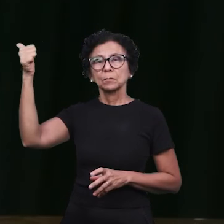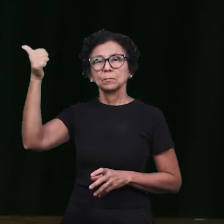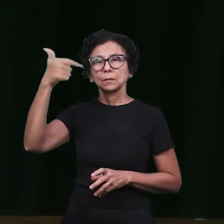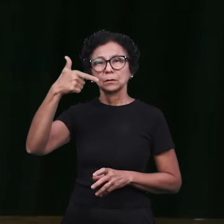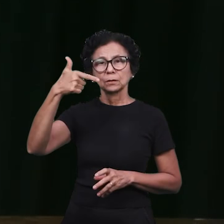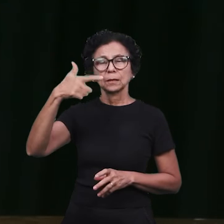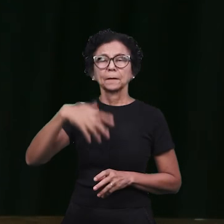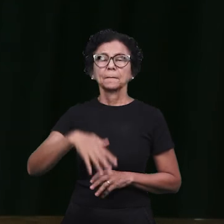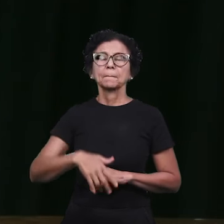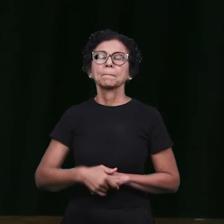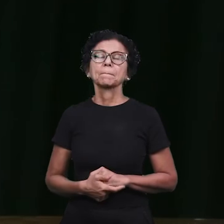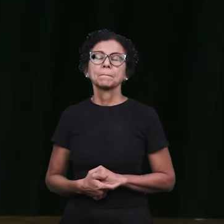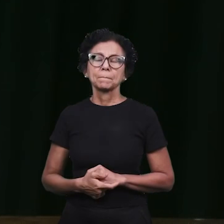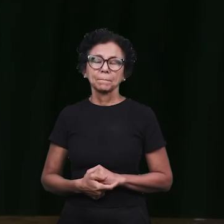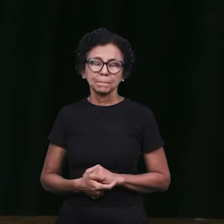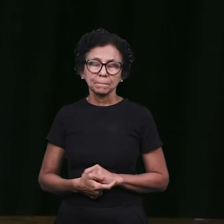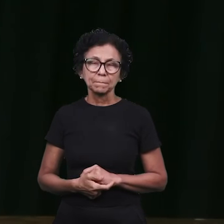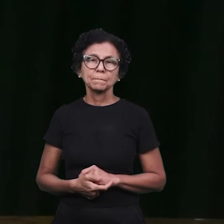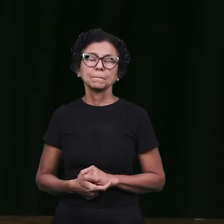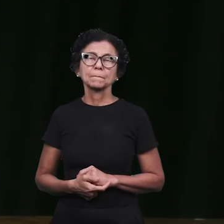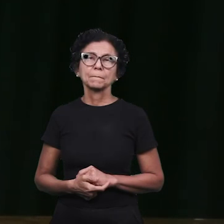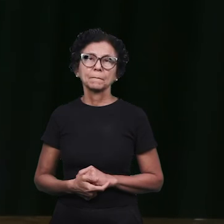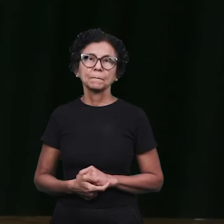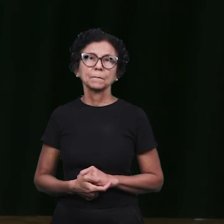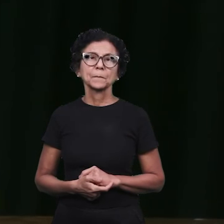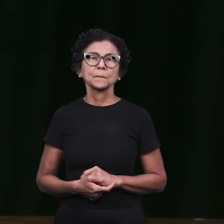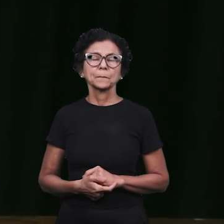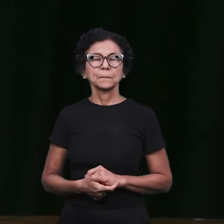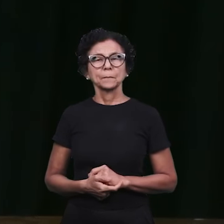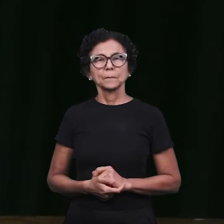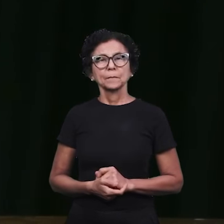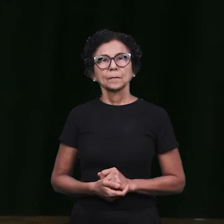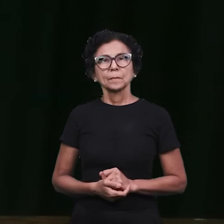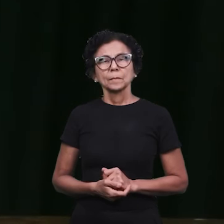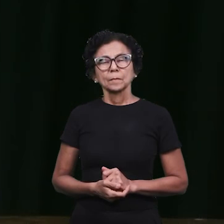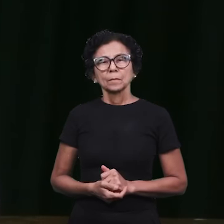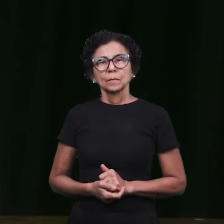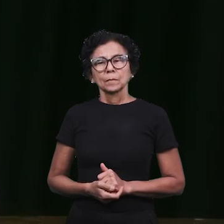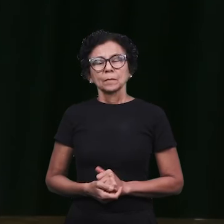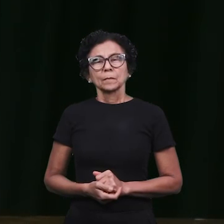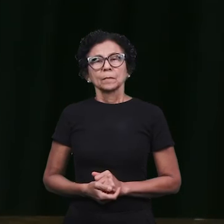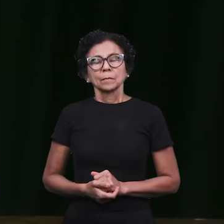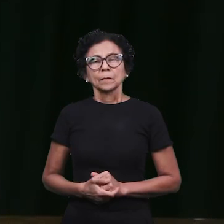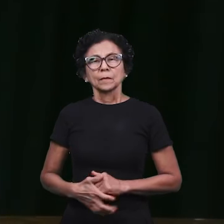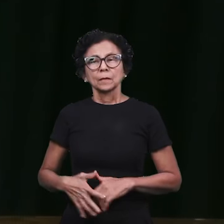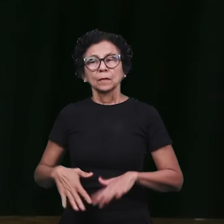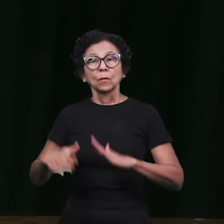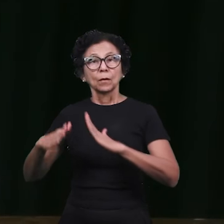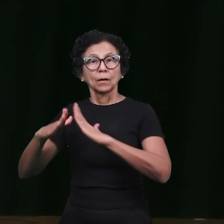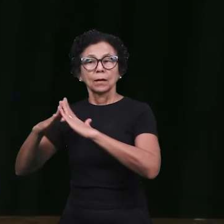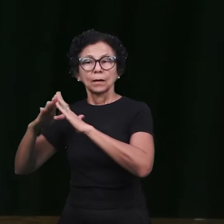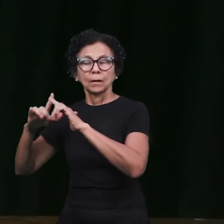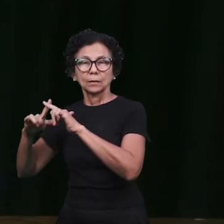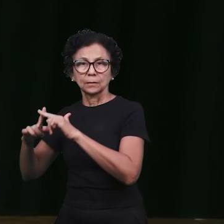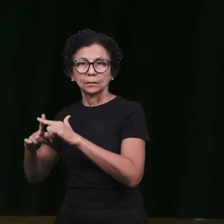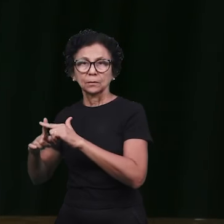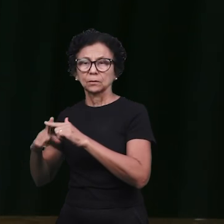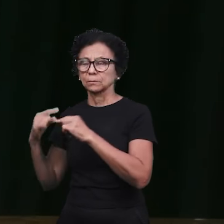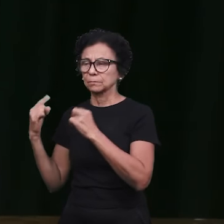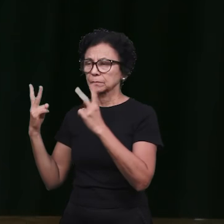aquele que está no mundo. Glória a Deus. Que coisa maravilhosa. Então, por isso nós sabemos que a igreja, ela